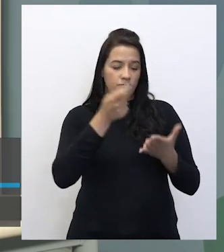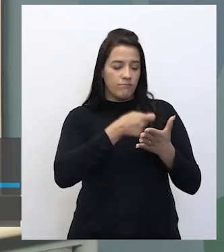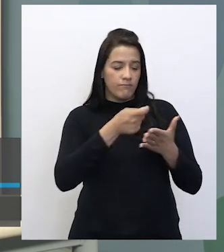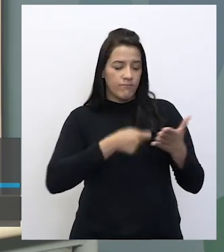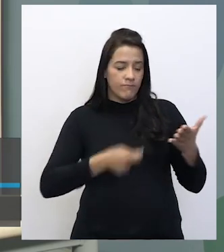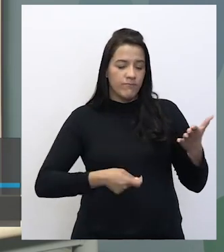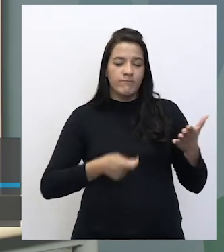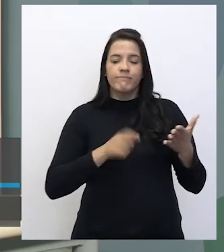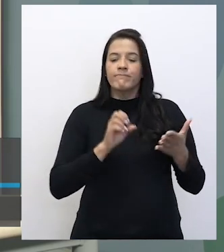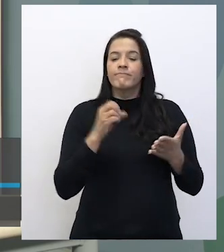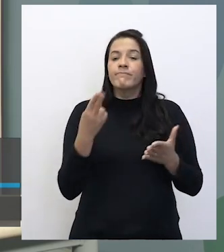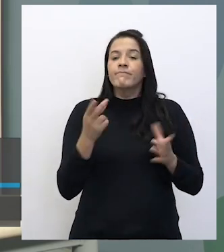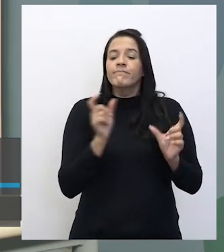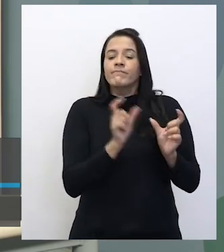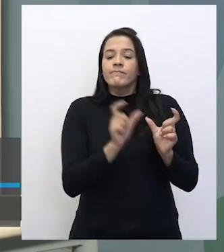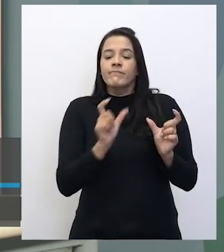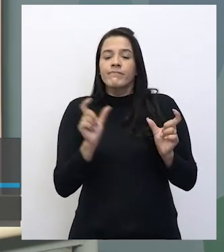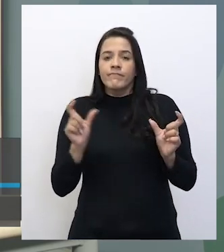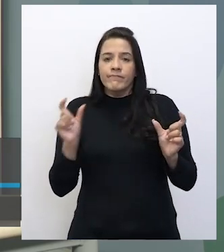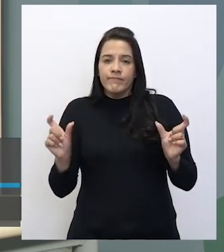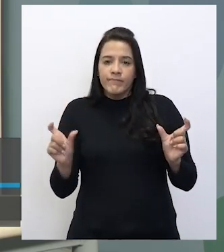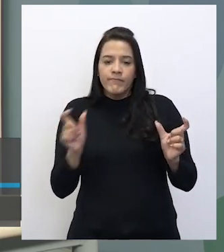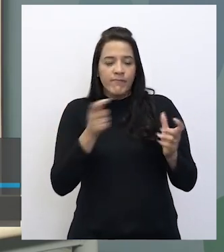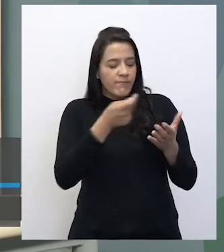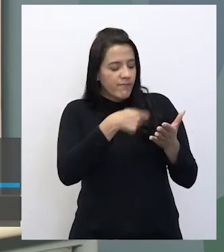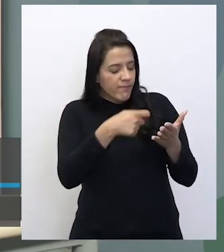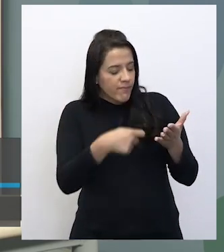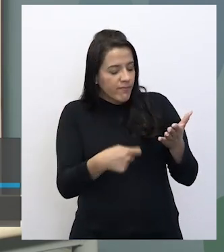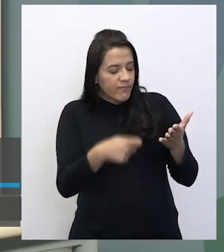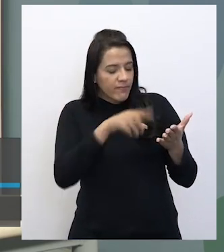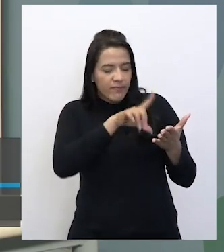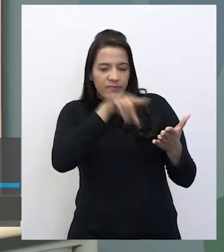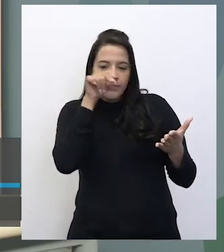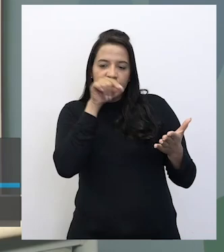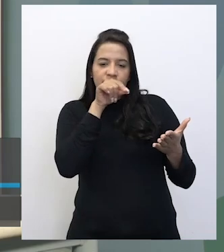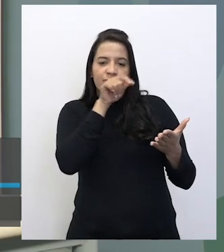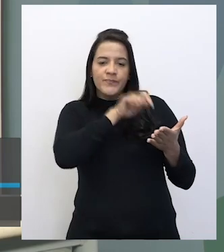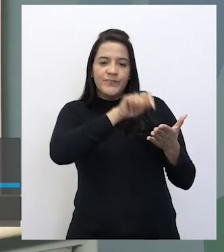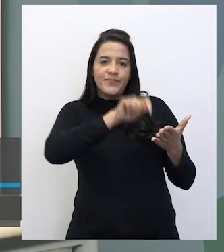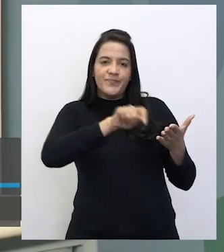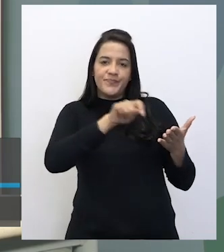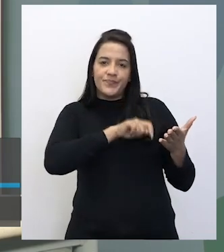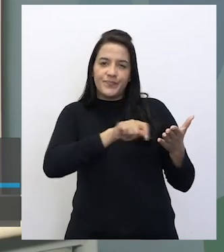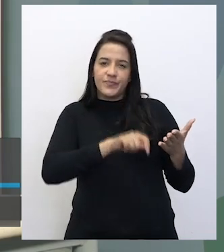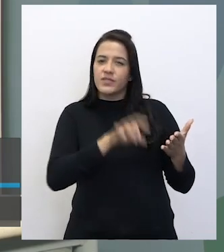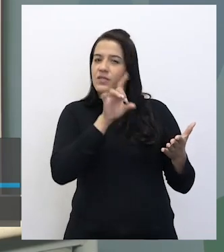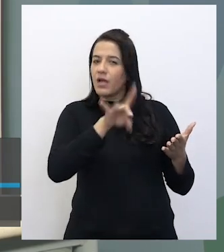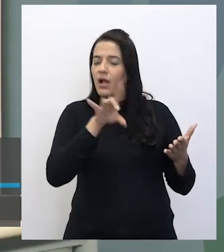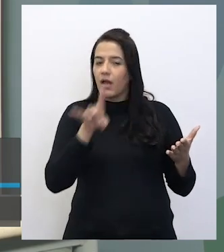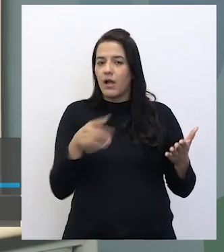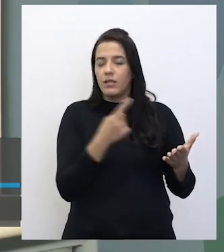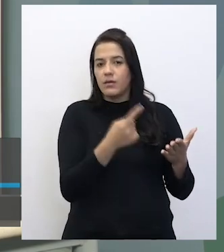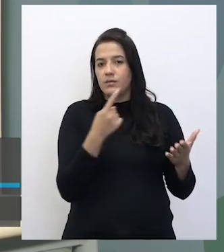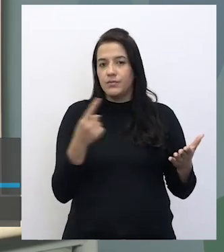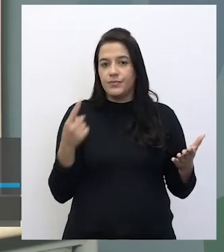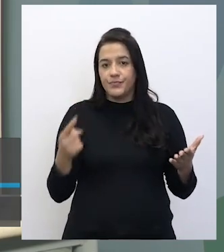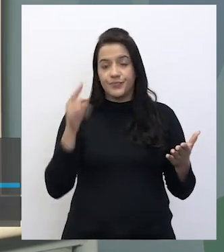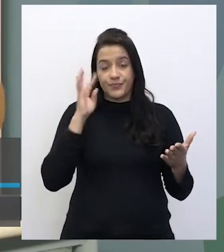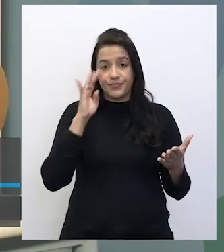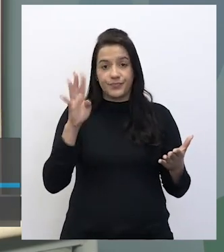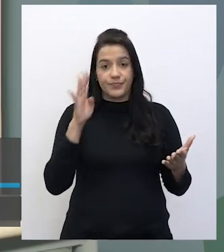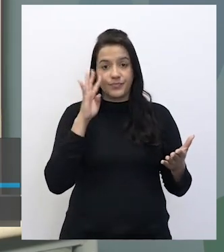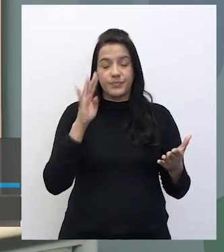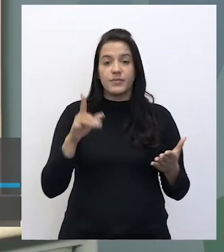quantas palavras já não saíram da pena de cada um dos filósofos que vieram